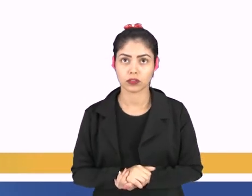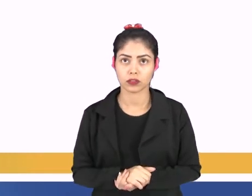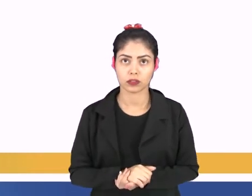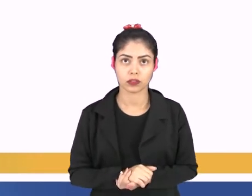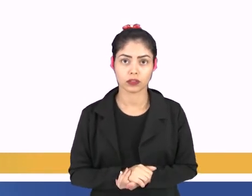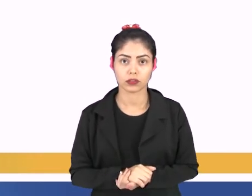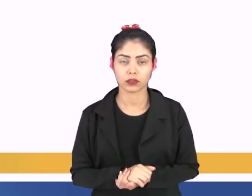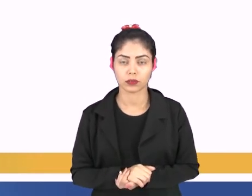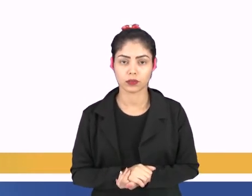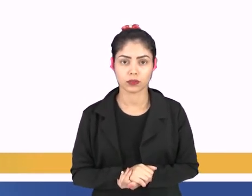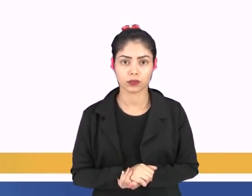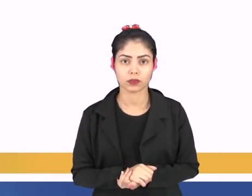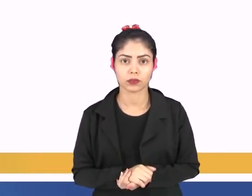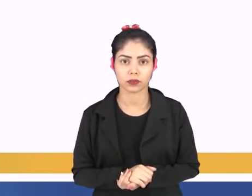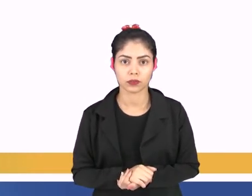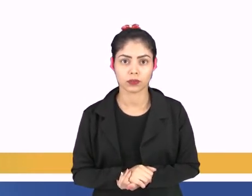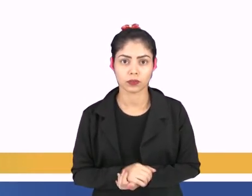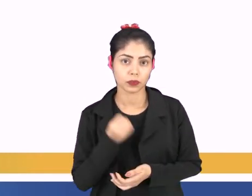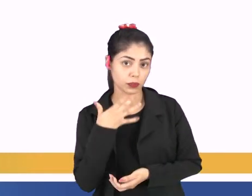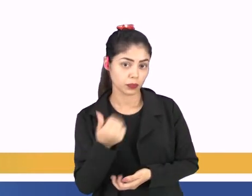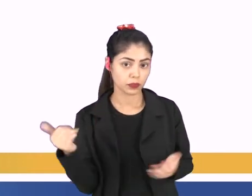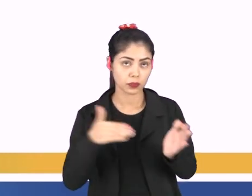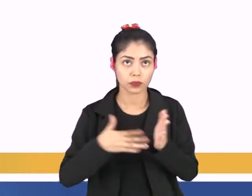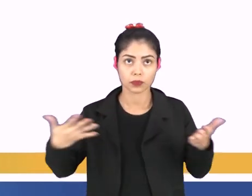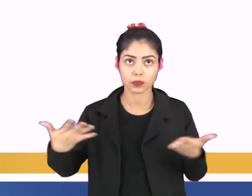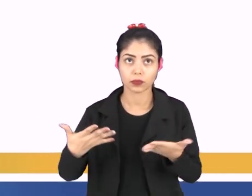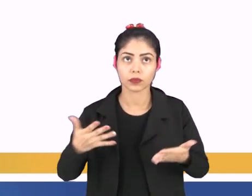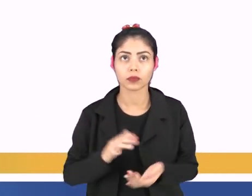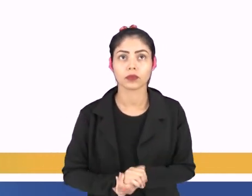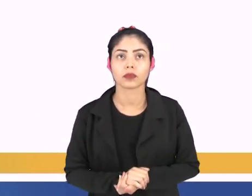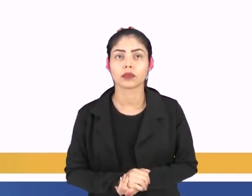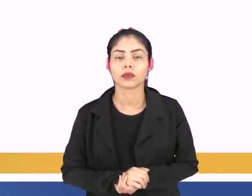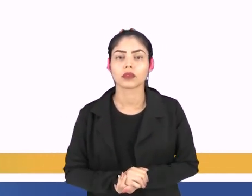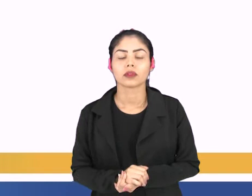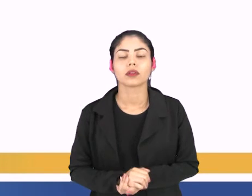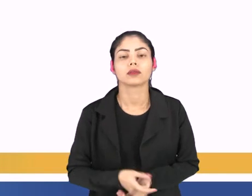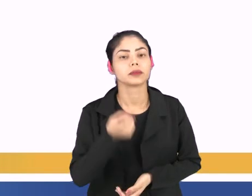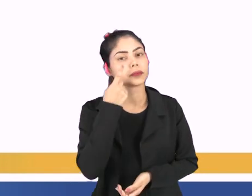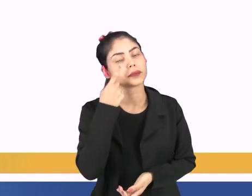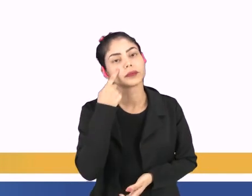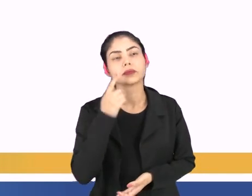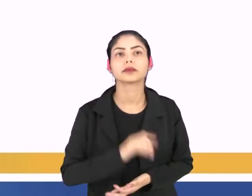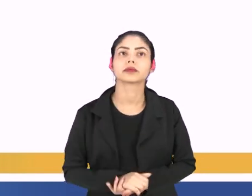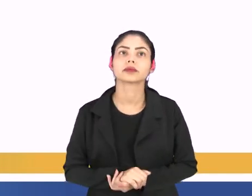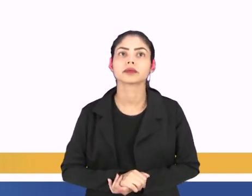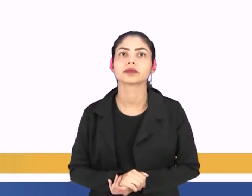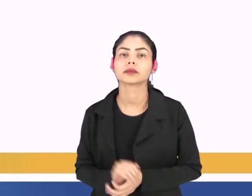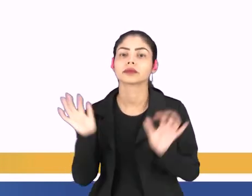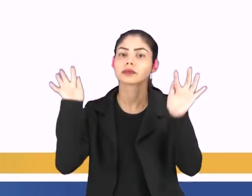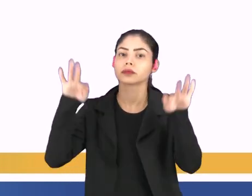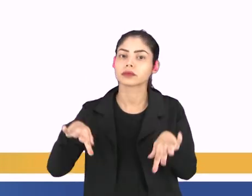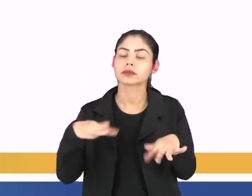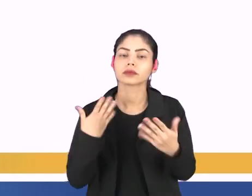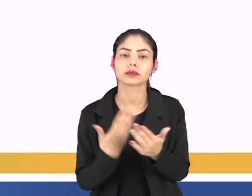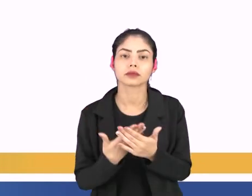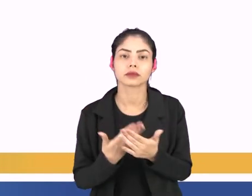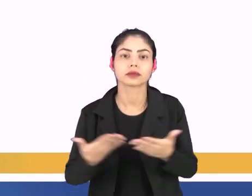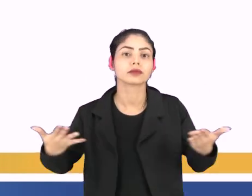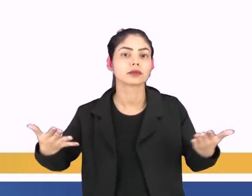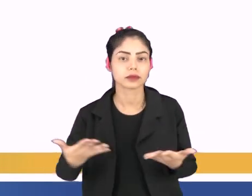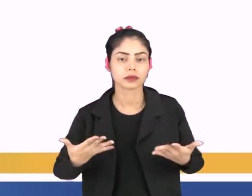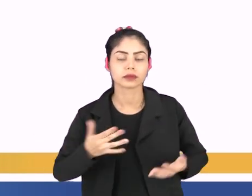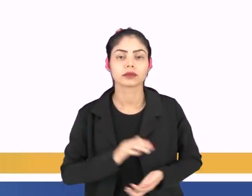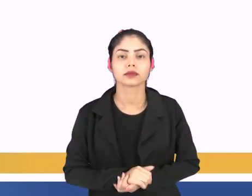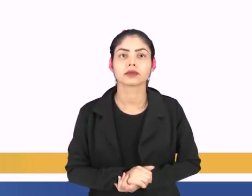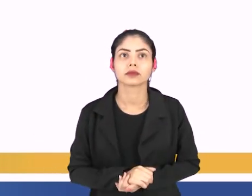de sexo feminino. Tudo bem até aqui? Então olha só, gente, para nós finalizarmos essa